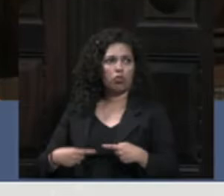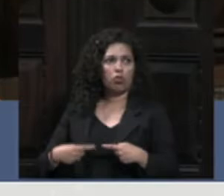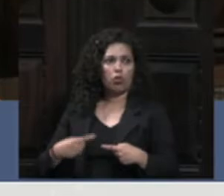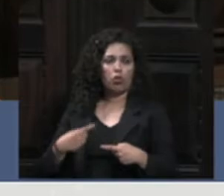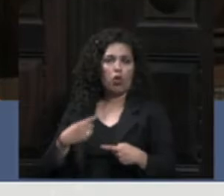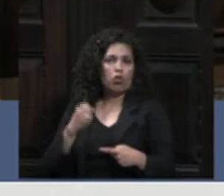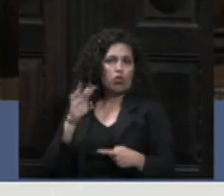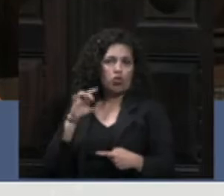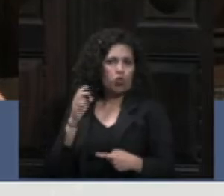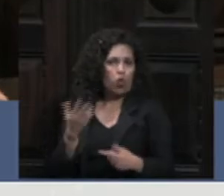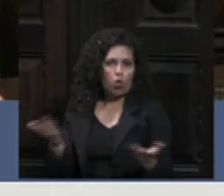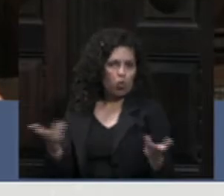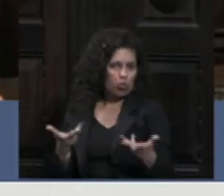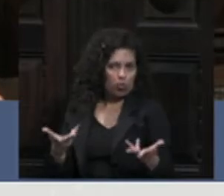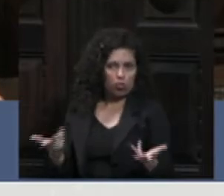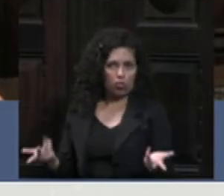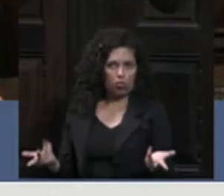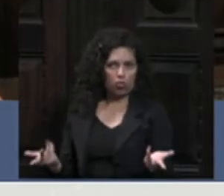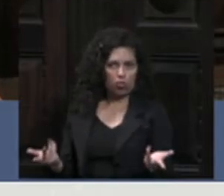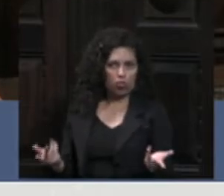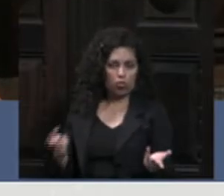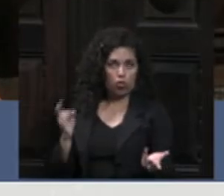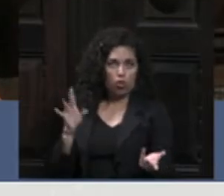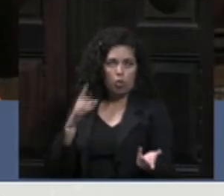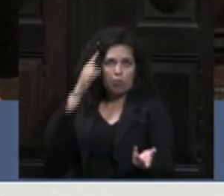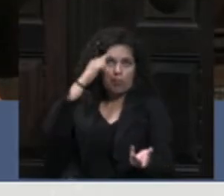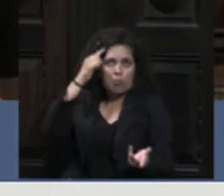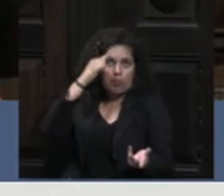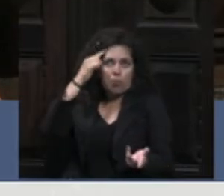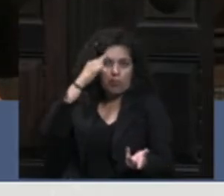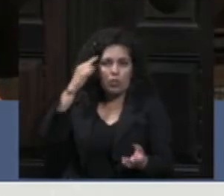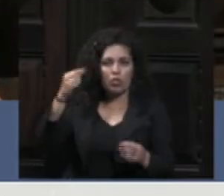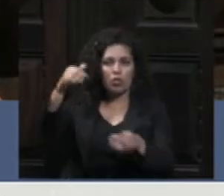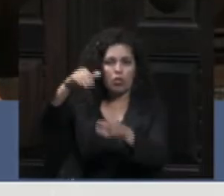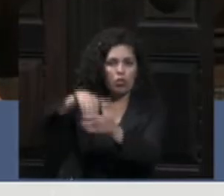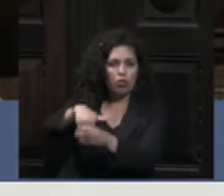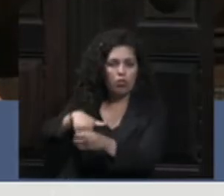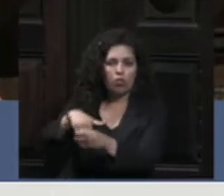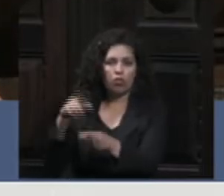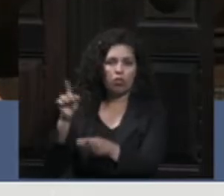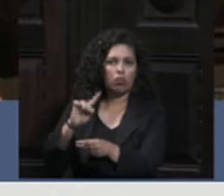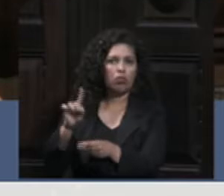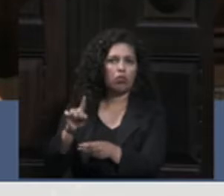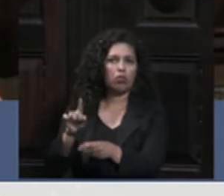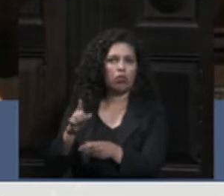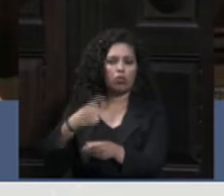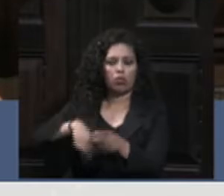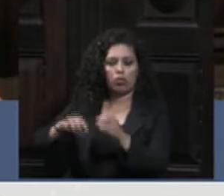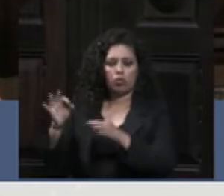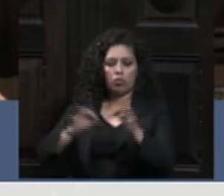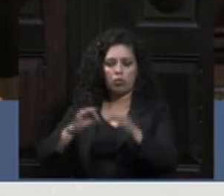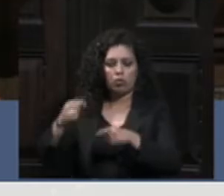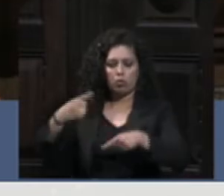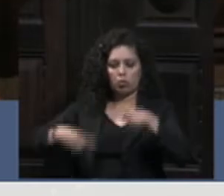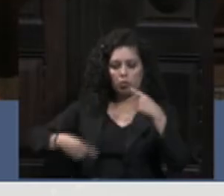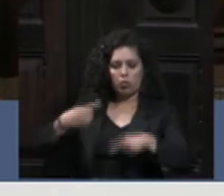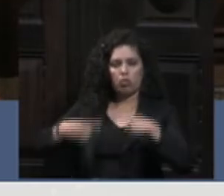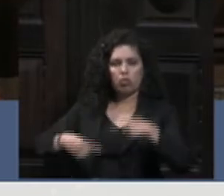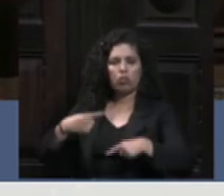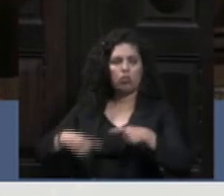hoje, não somente visando as eleições, mas nós estamos fazendo